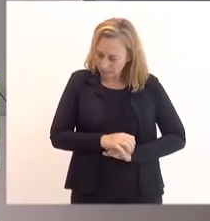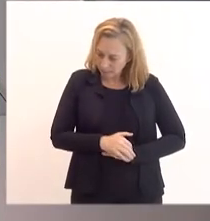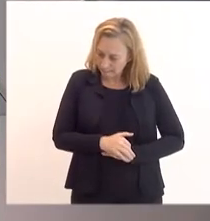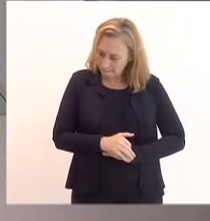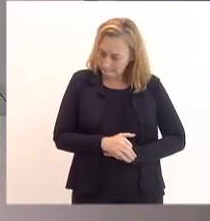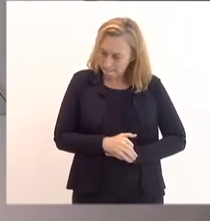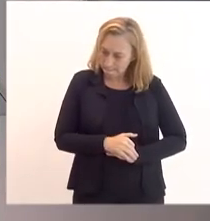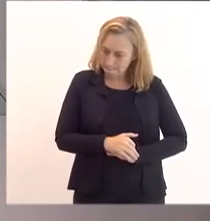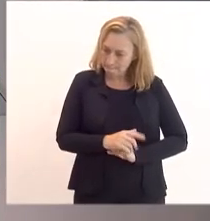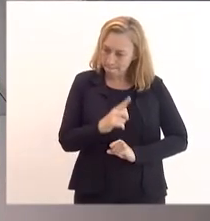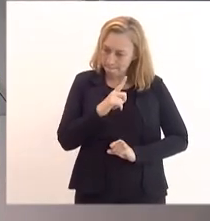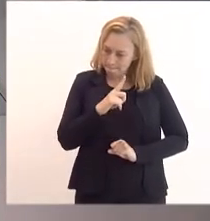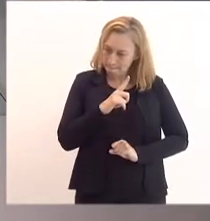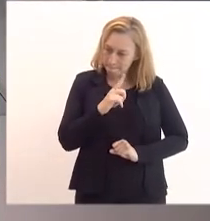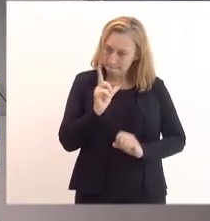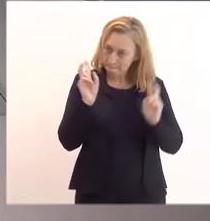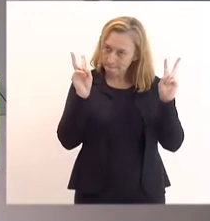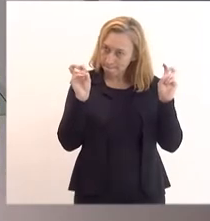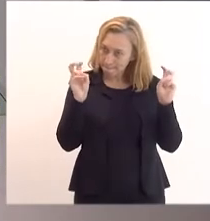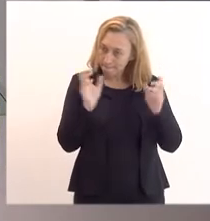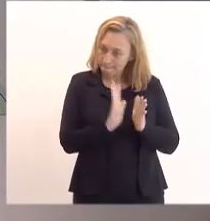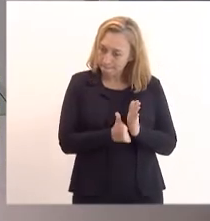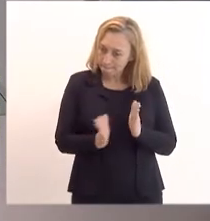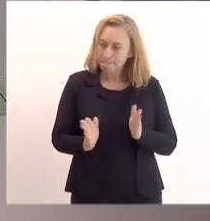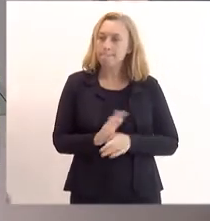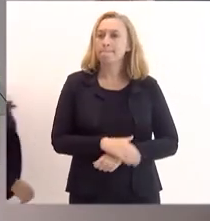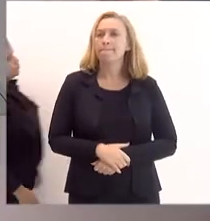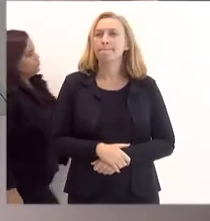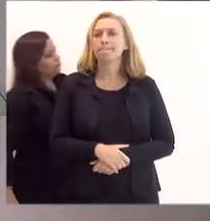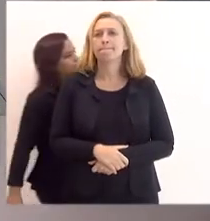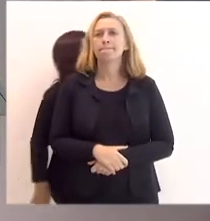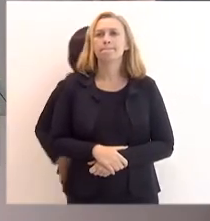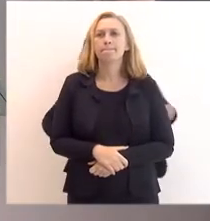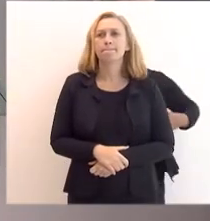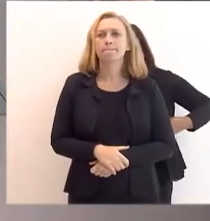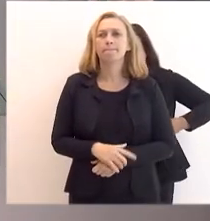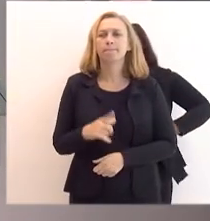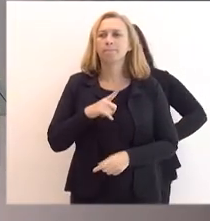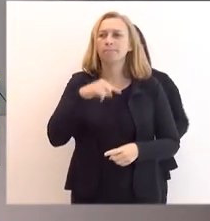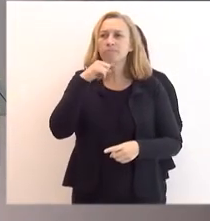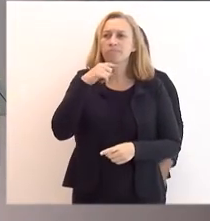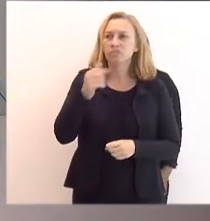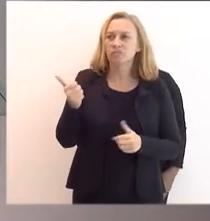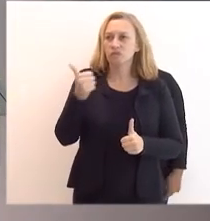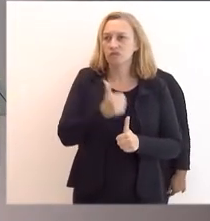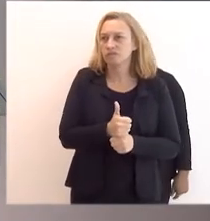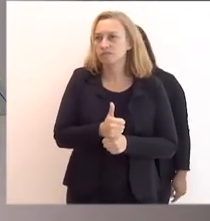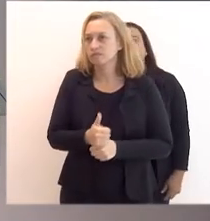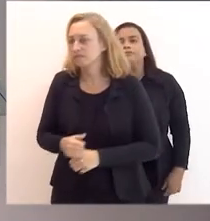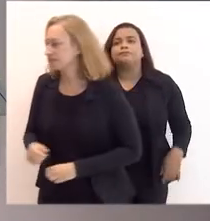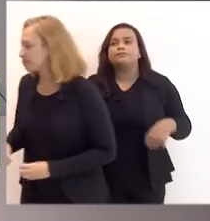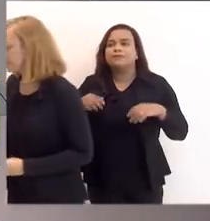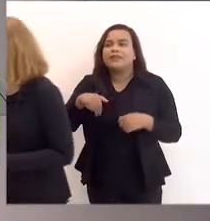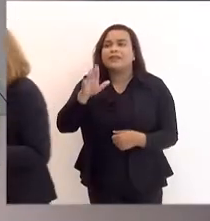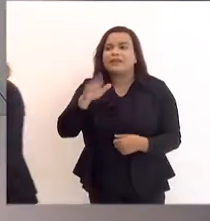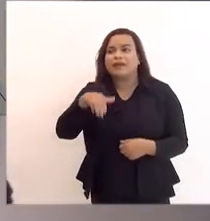eu tenho uma questão aqui, ainda também uma questão de ordem. Eu ainda tenho dúvidas a respeito de quem deve.